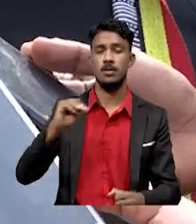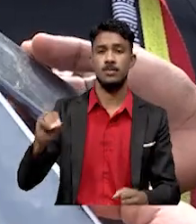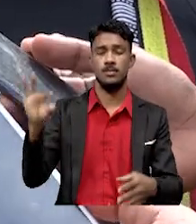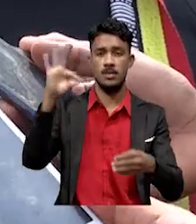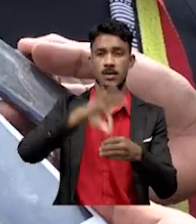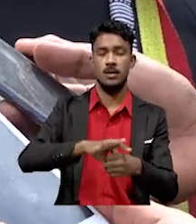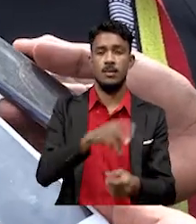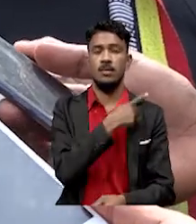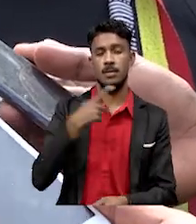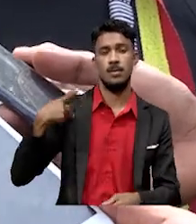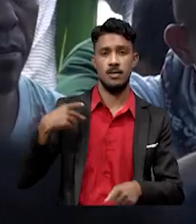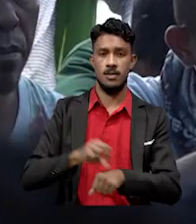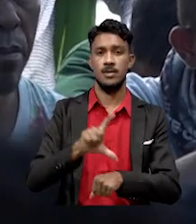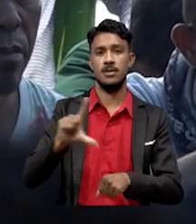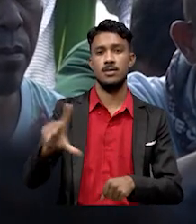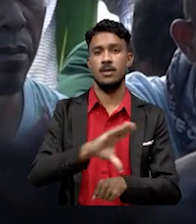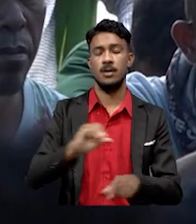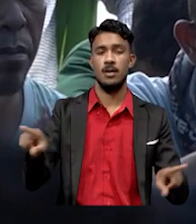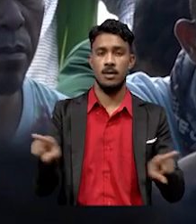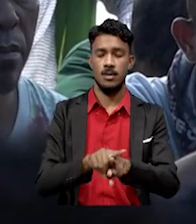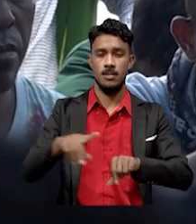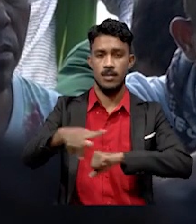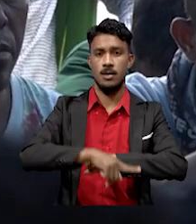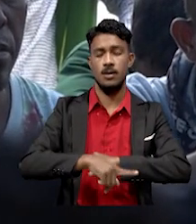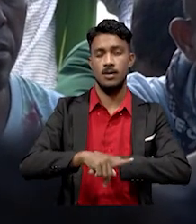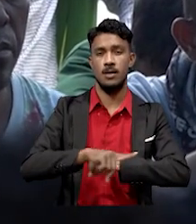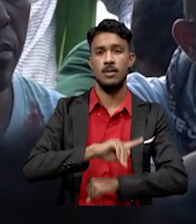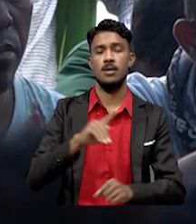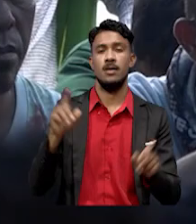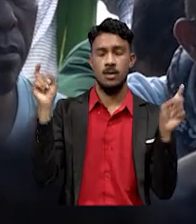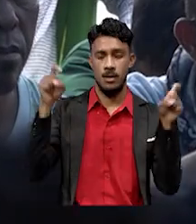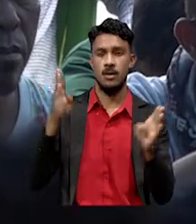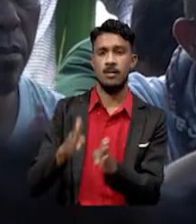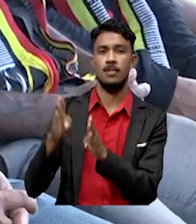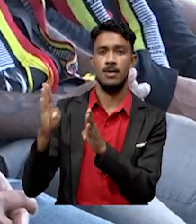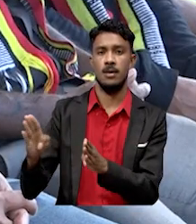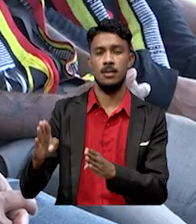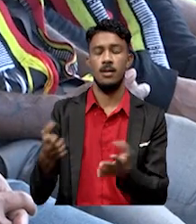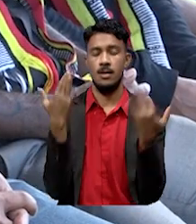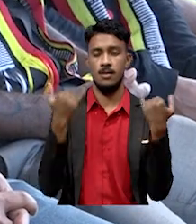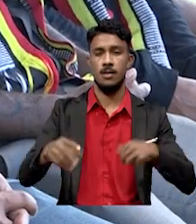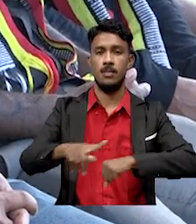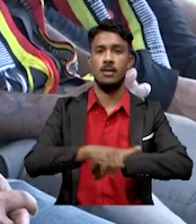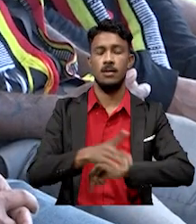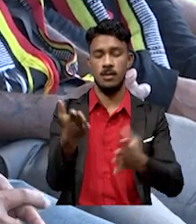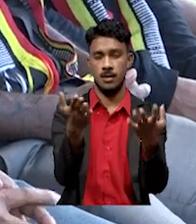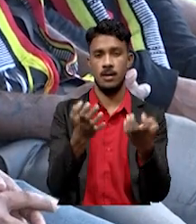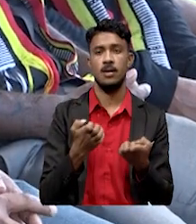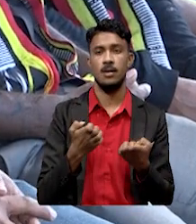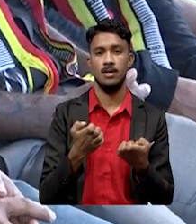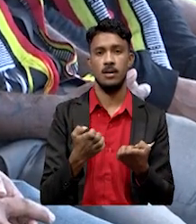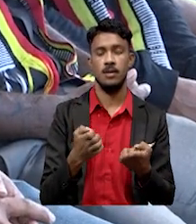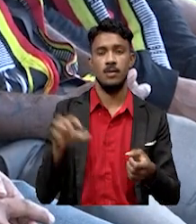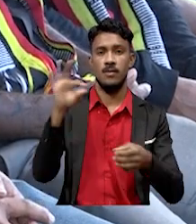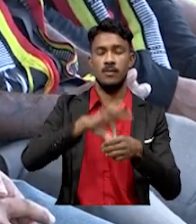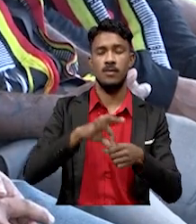ba Parlamento Nasional nudar partidu politiku tin ser parparadu. Agora partido quando acarak ganha votos nomo